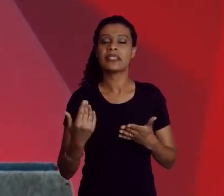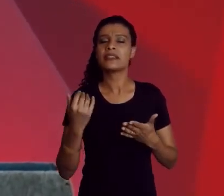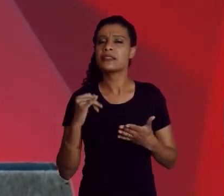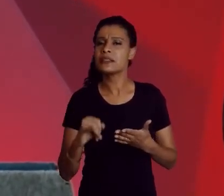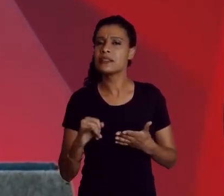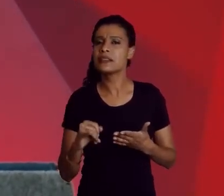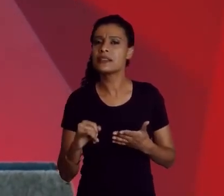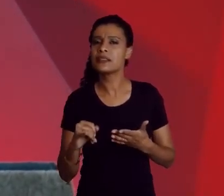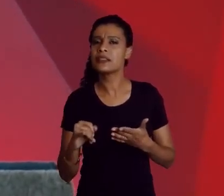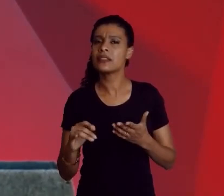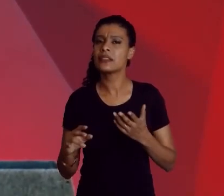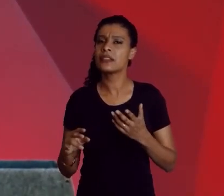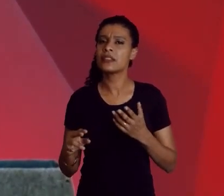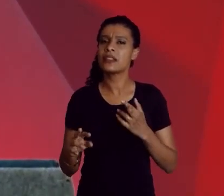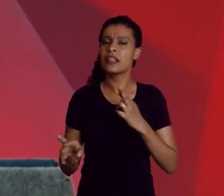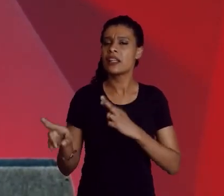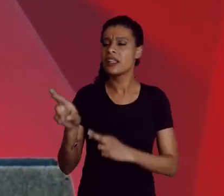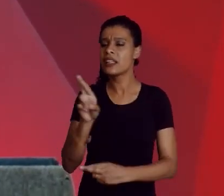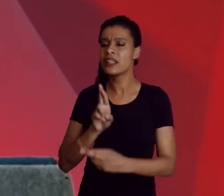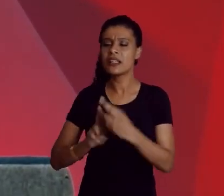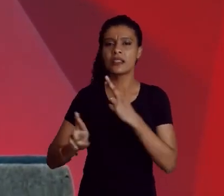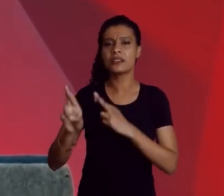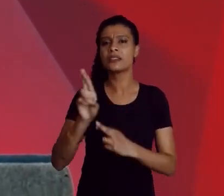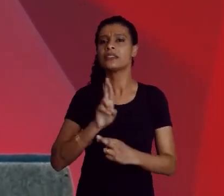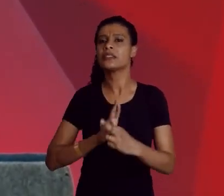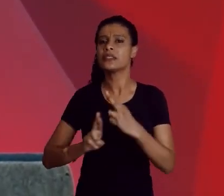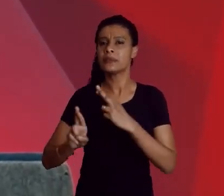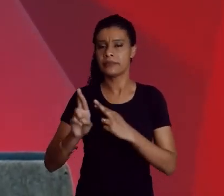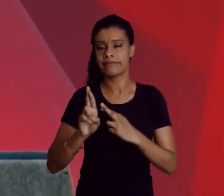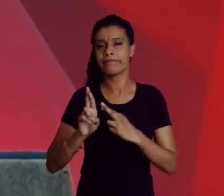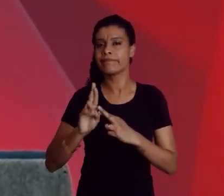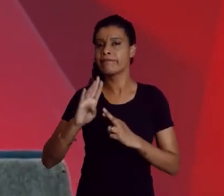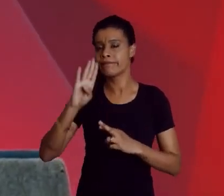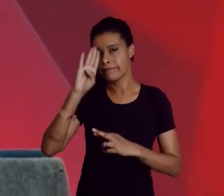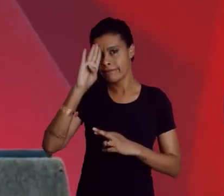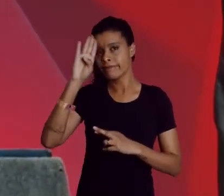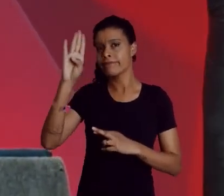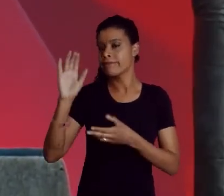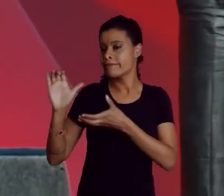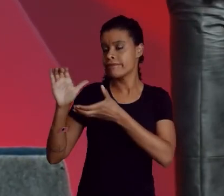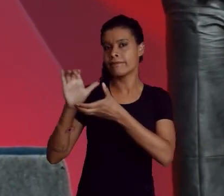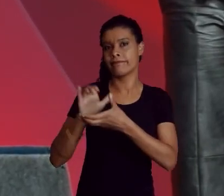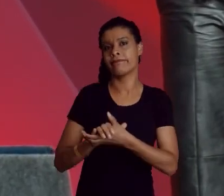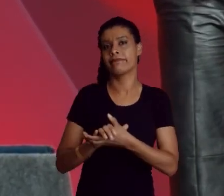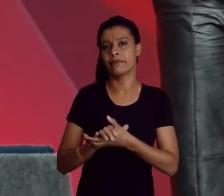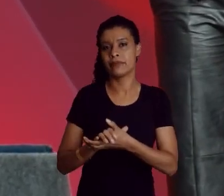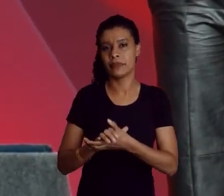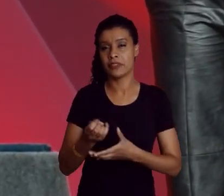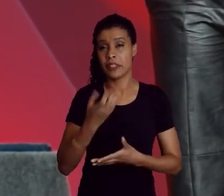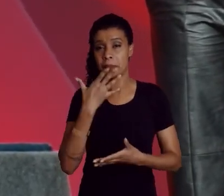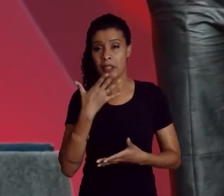né? O seu relacionamento com o seu cônjuge é o pilar para todas as áreas da sua vida. Ou então você vai ficar